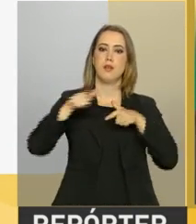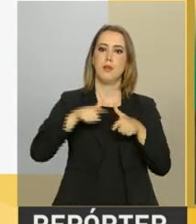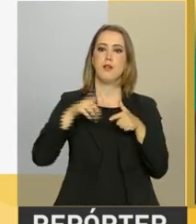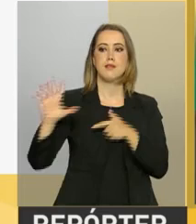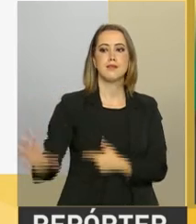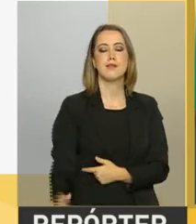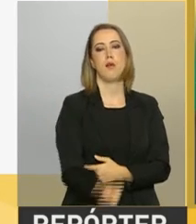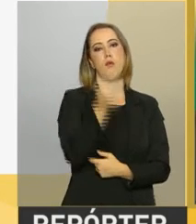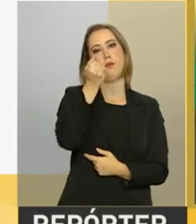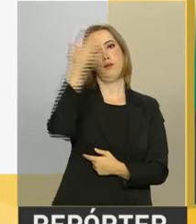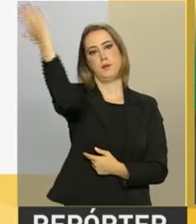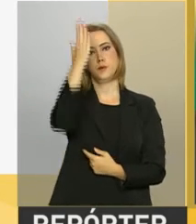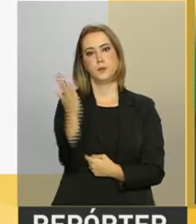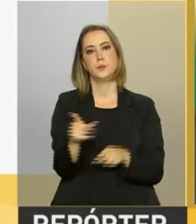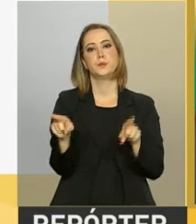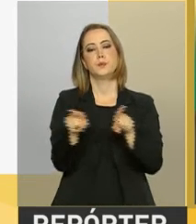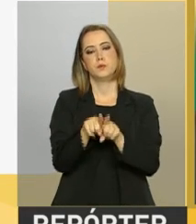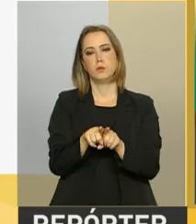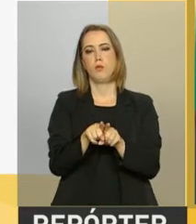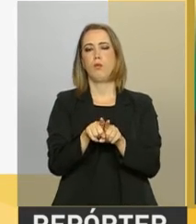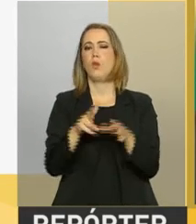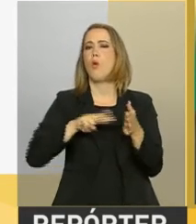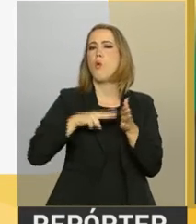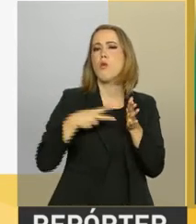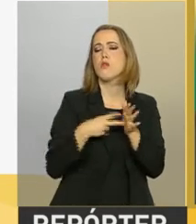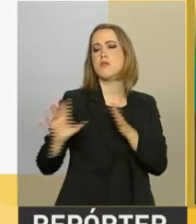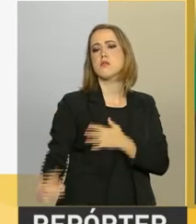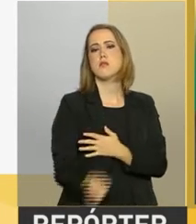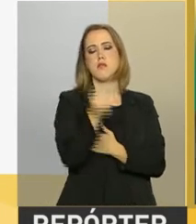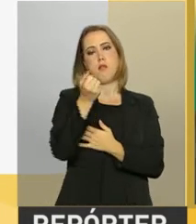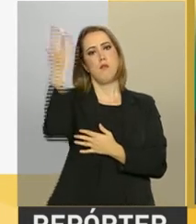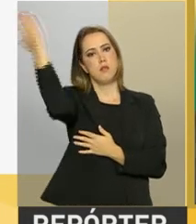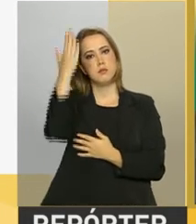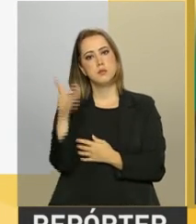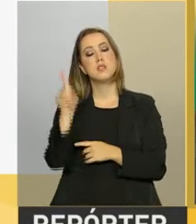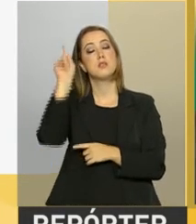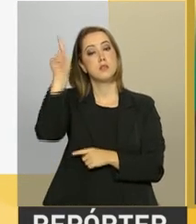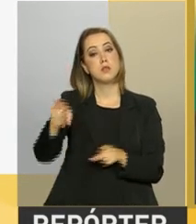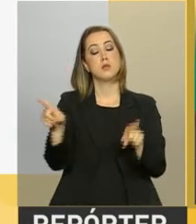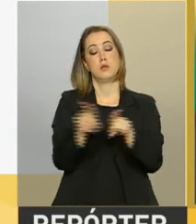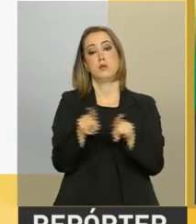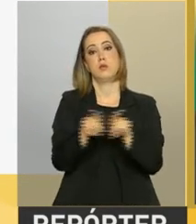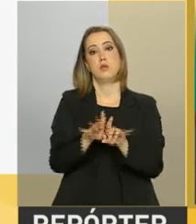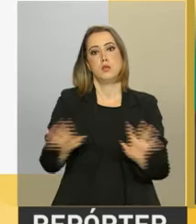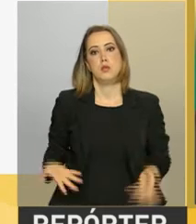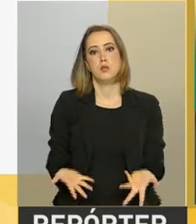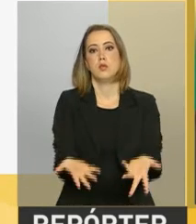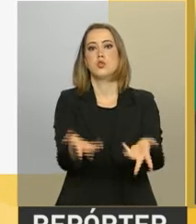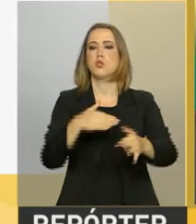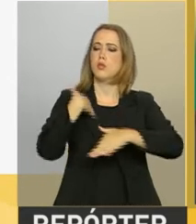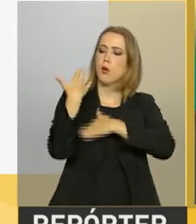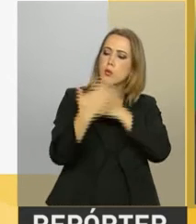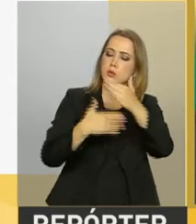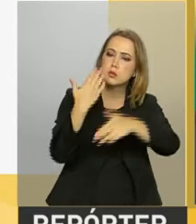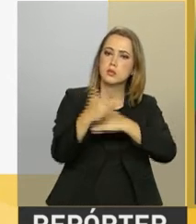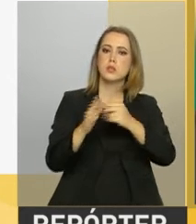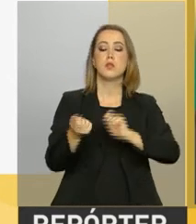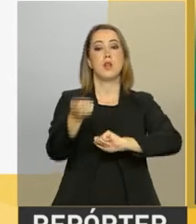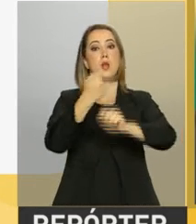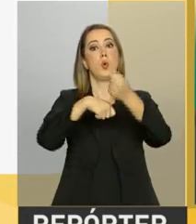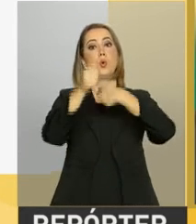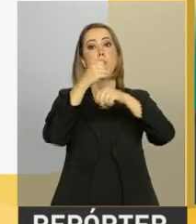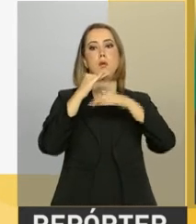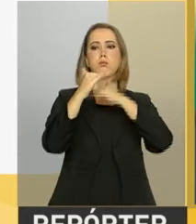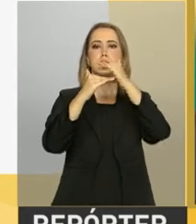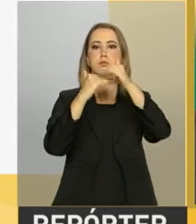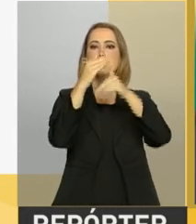o país da crise, e sobre tirar o país da crise é também para gerar o desenvolvimento, o crescimento econômico,